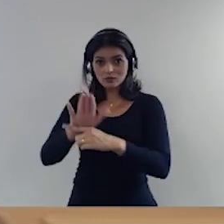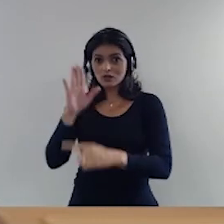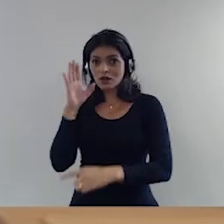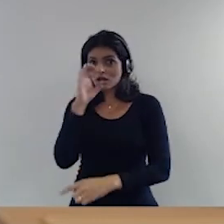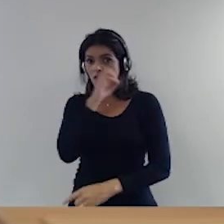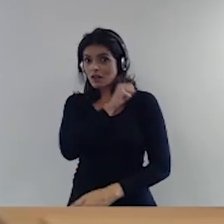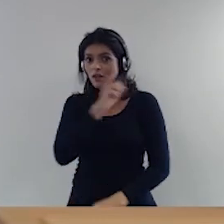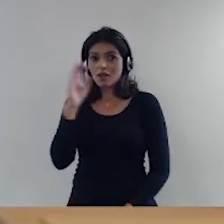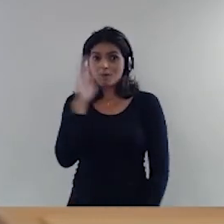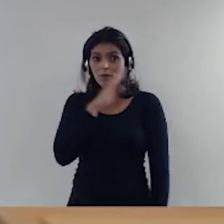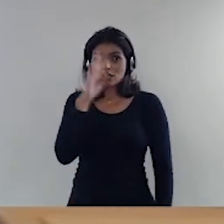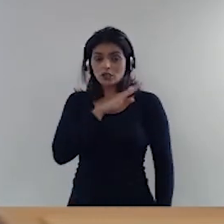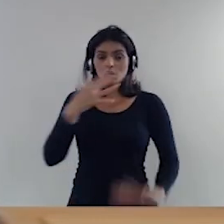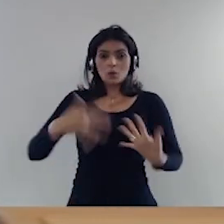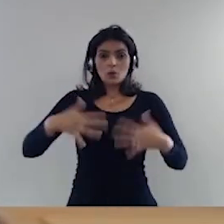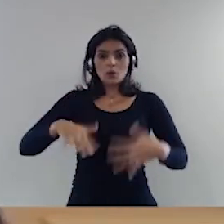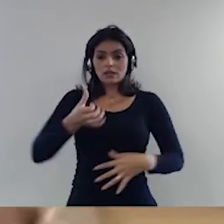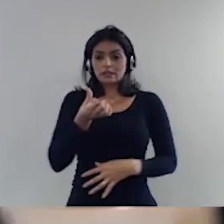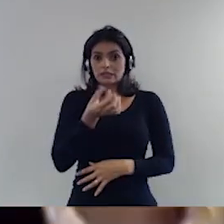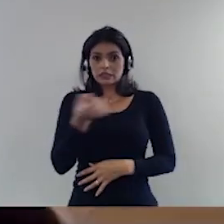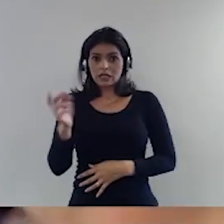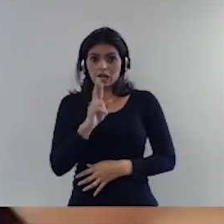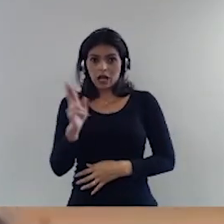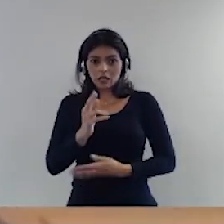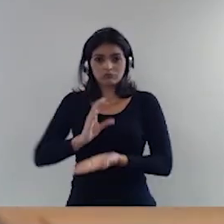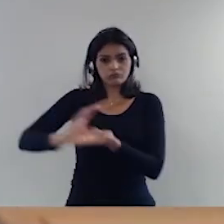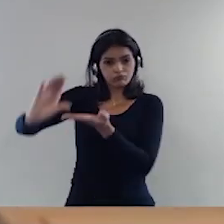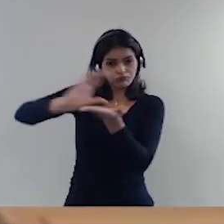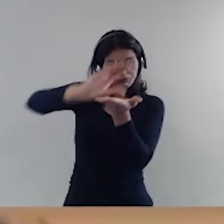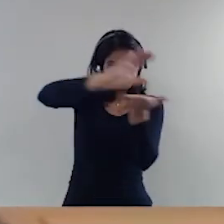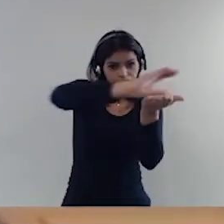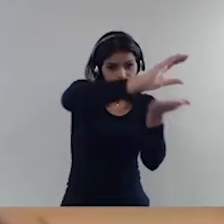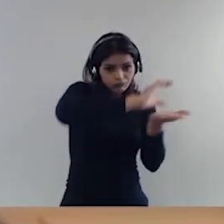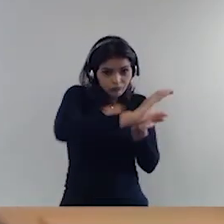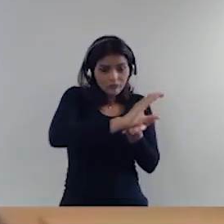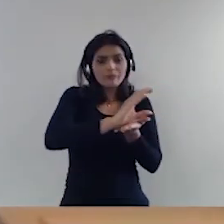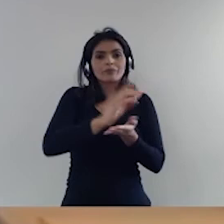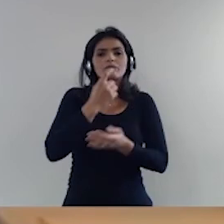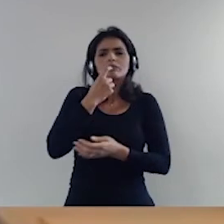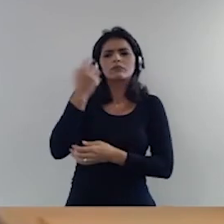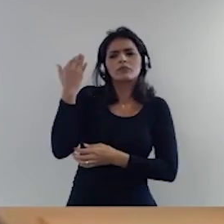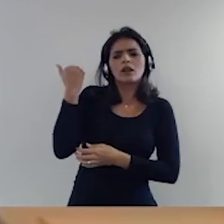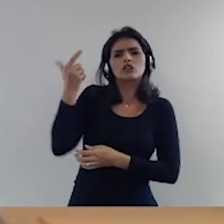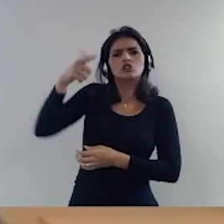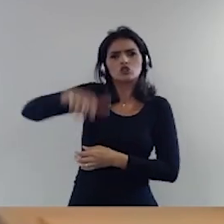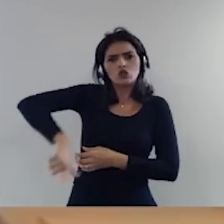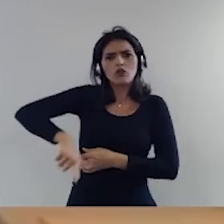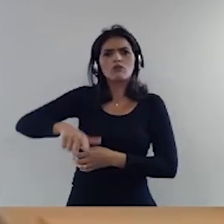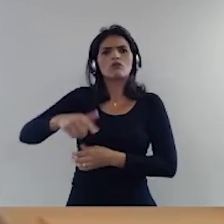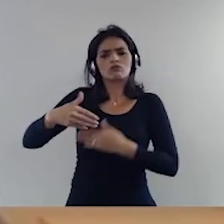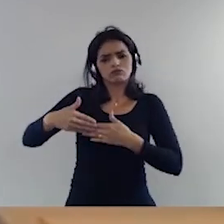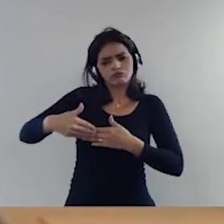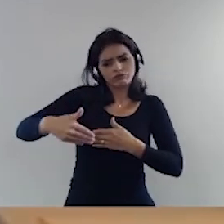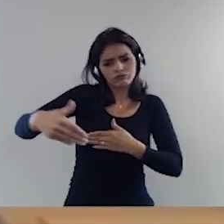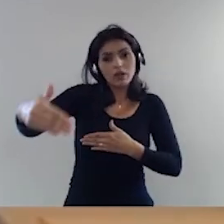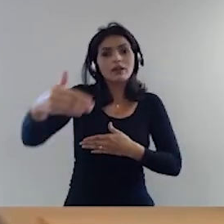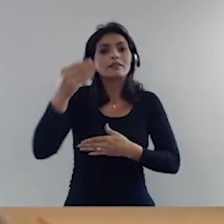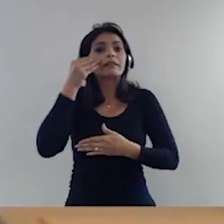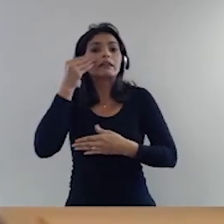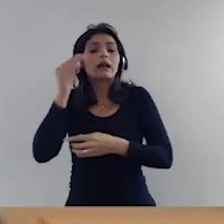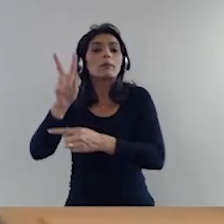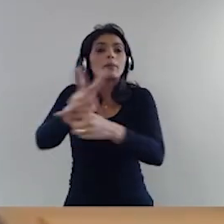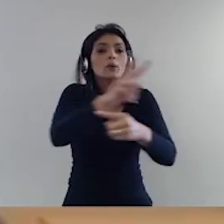de R$600 e que foi recentemente renovado para tentar